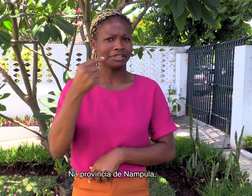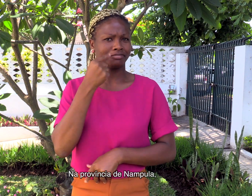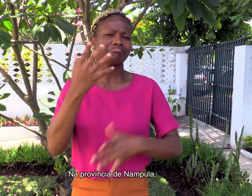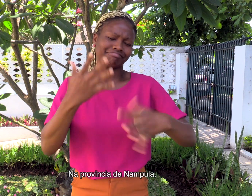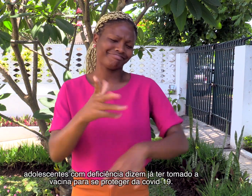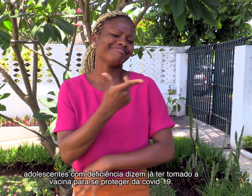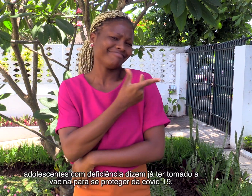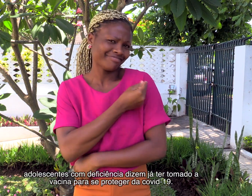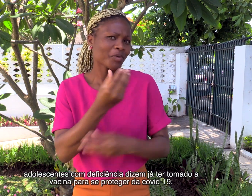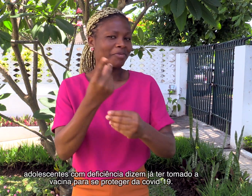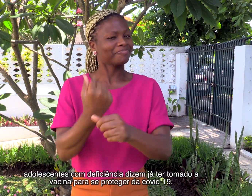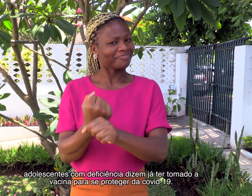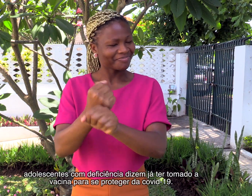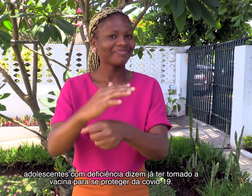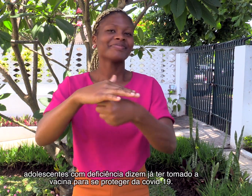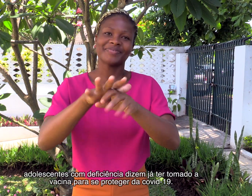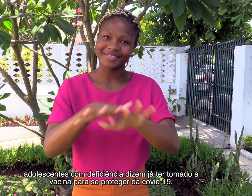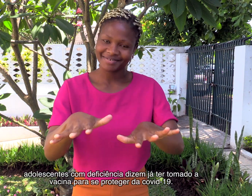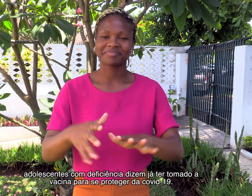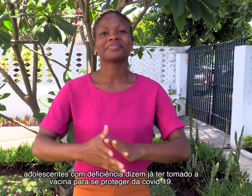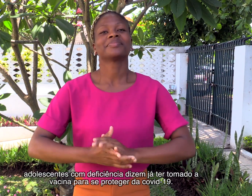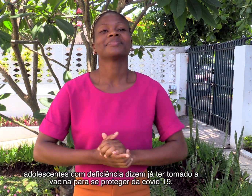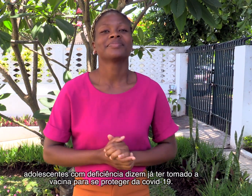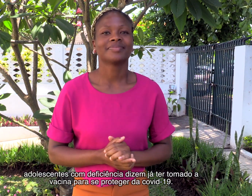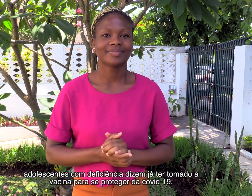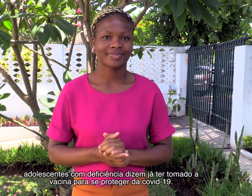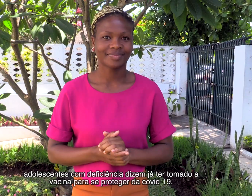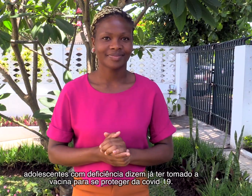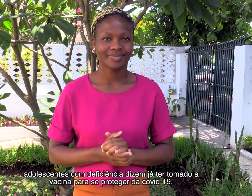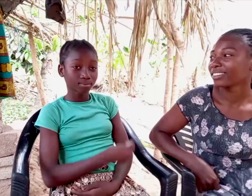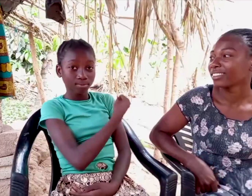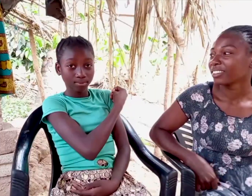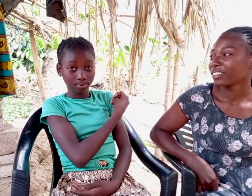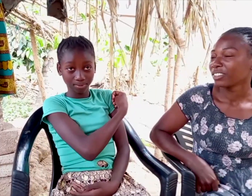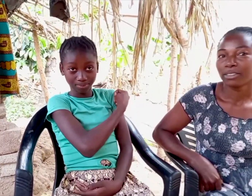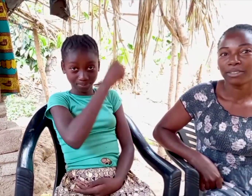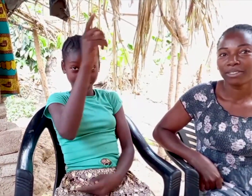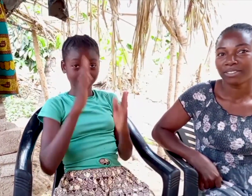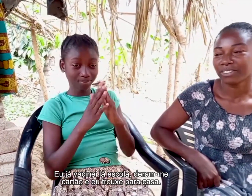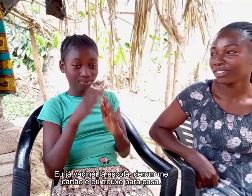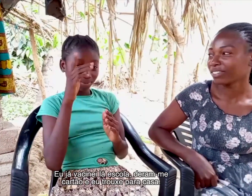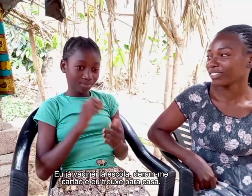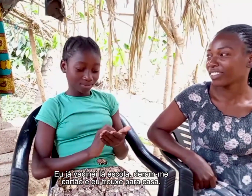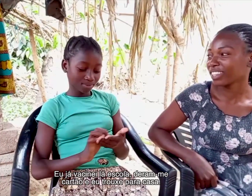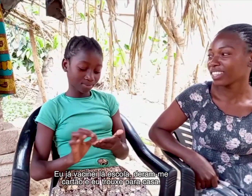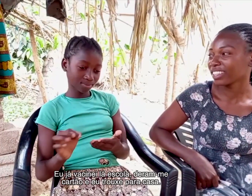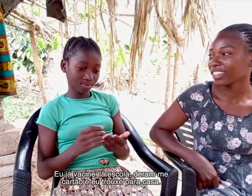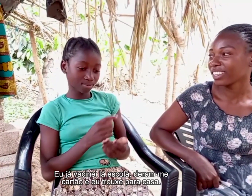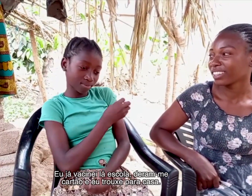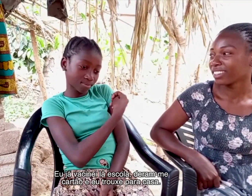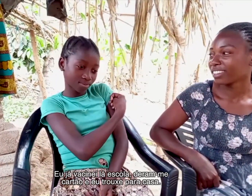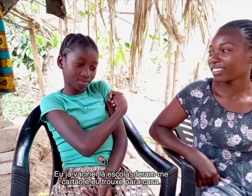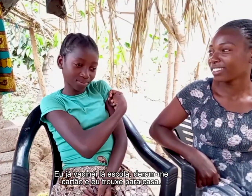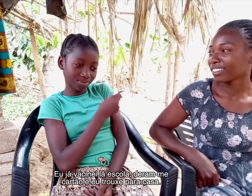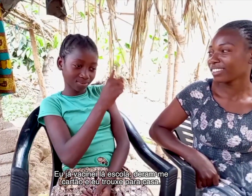com deficiência dizem já ter tomado a vacina para se proteger da Covid-19. Eu já vacinei lá na